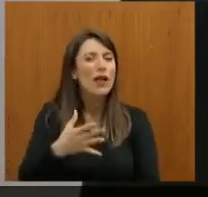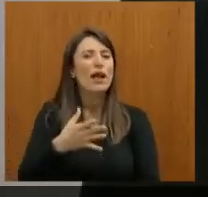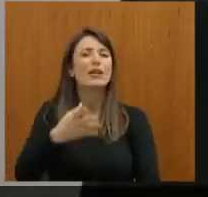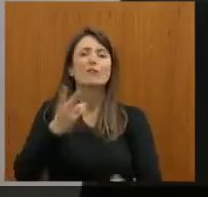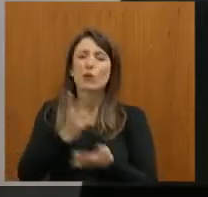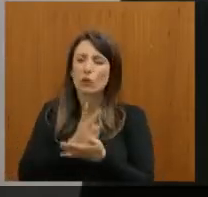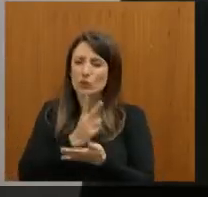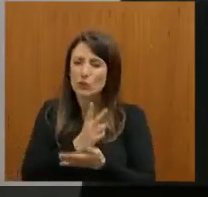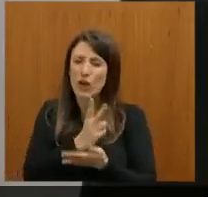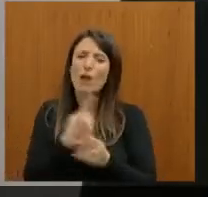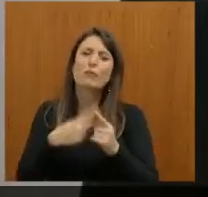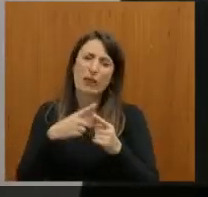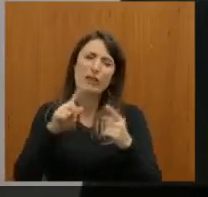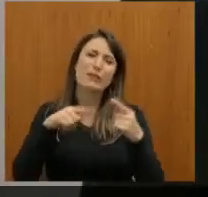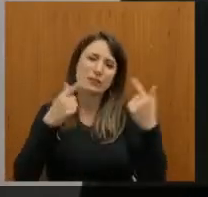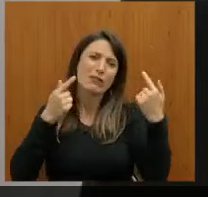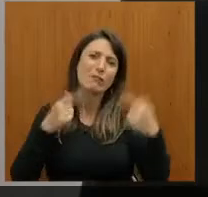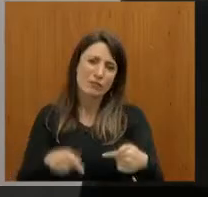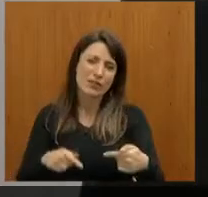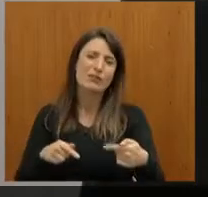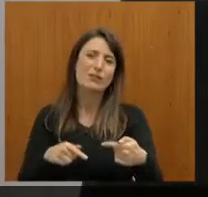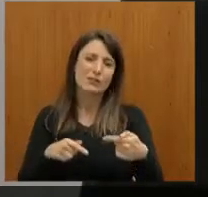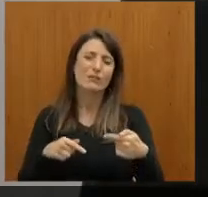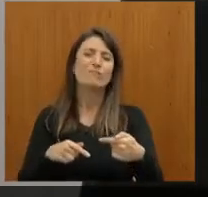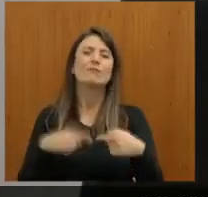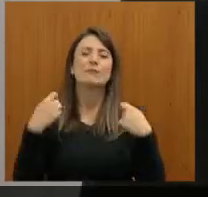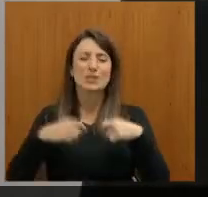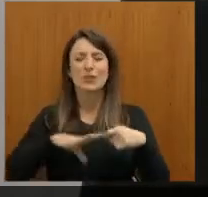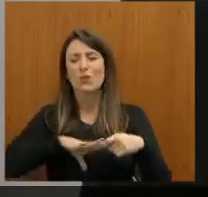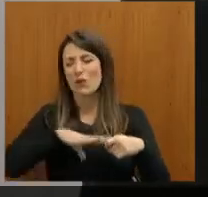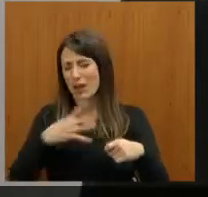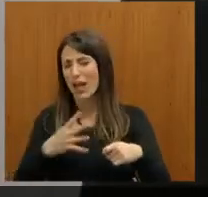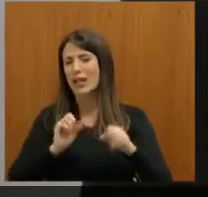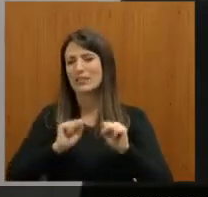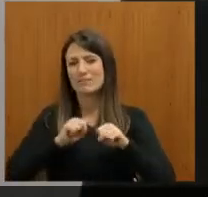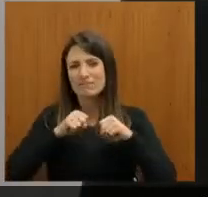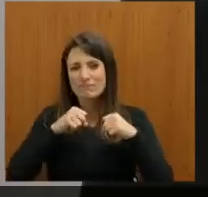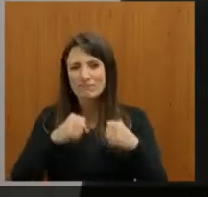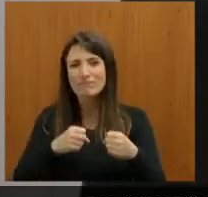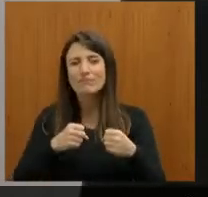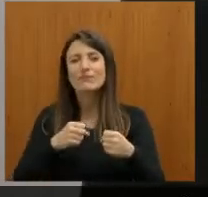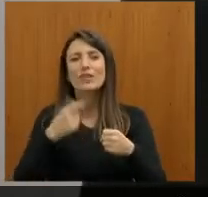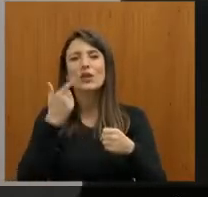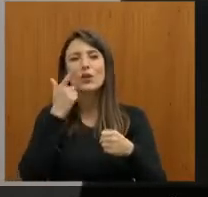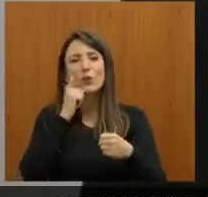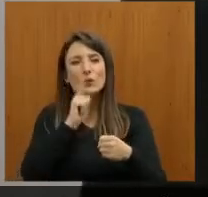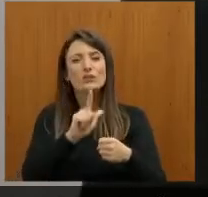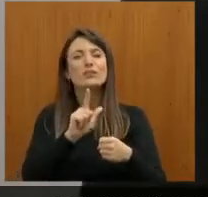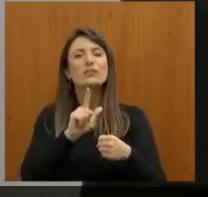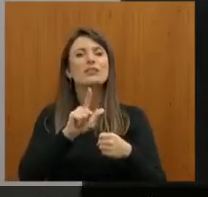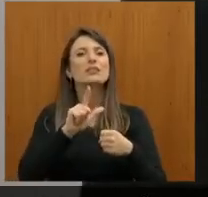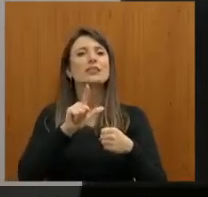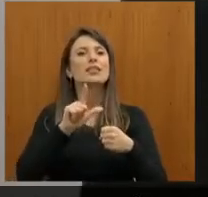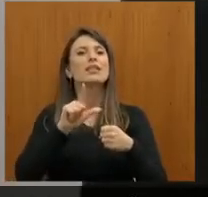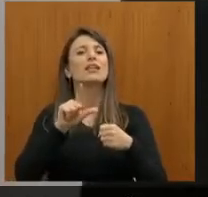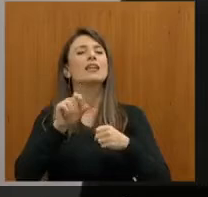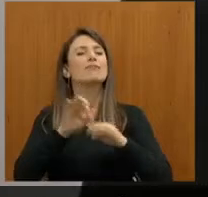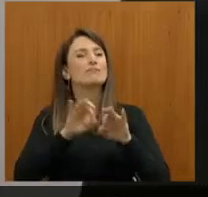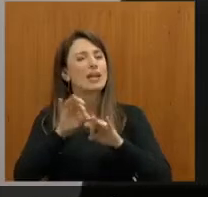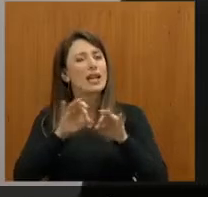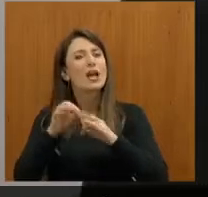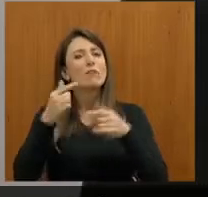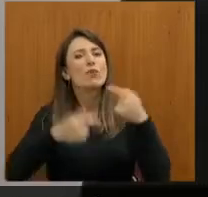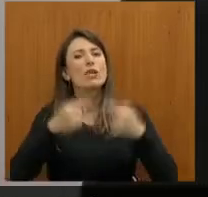desafio tá seguindo essa causa e consegui de fato promover uma política pública